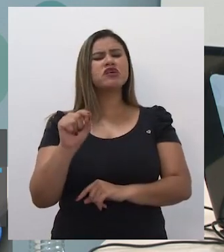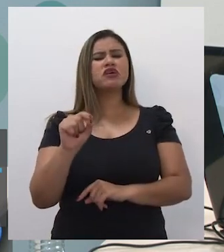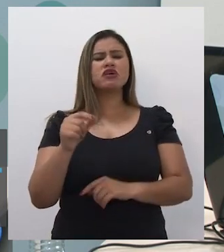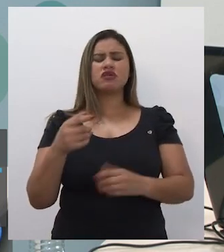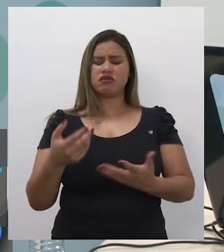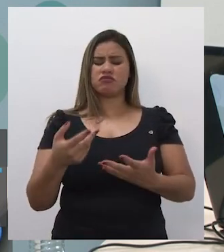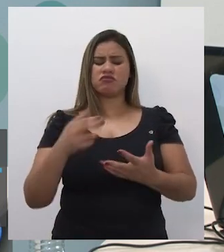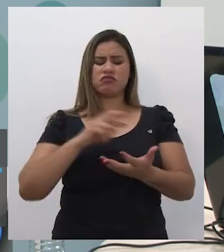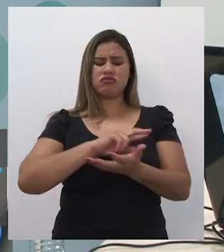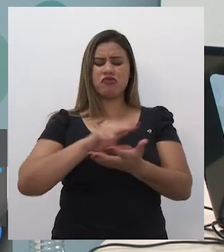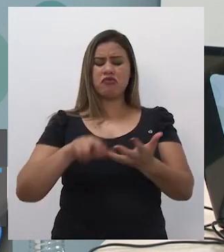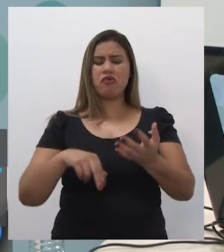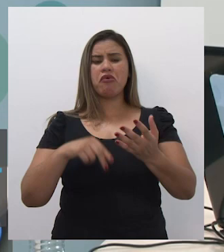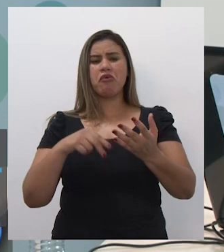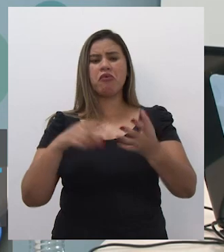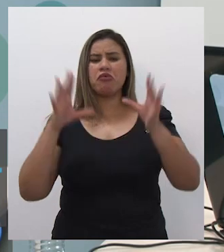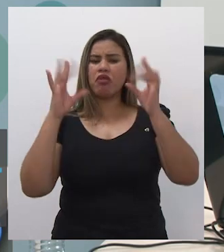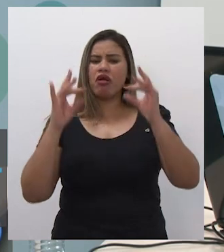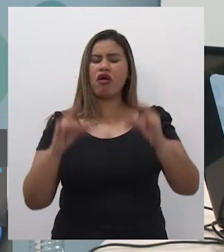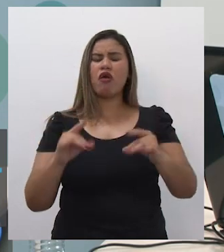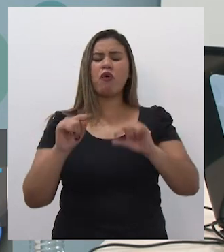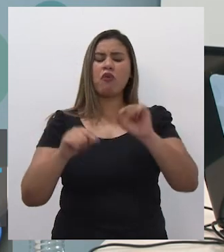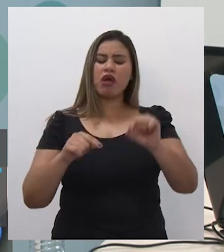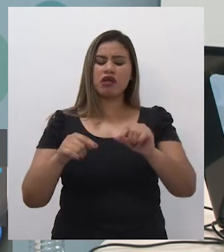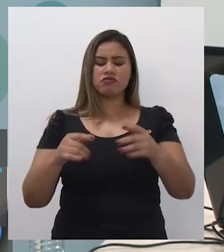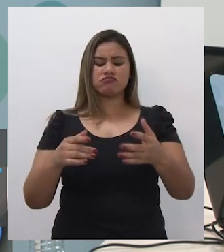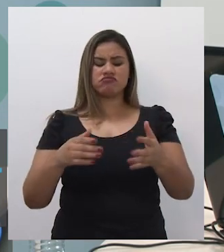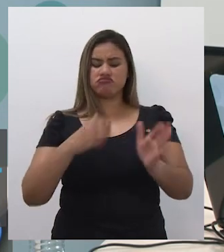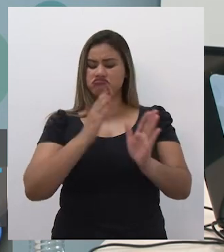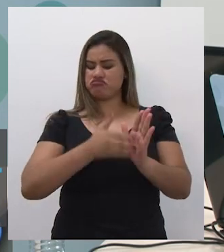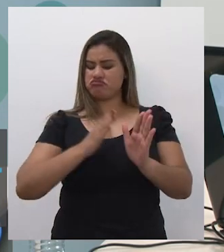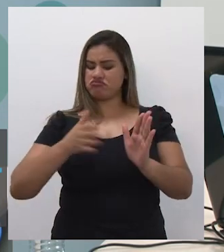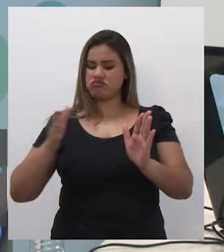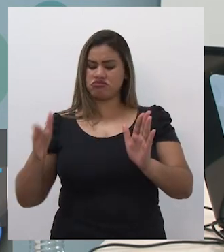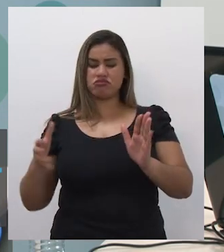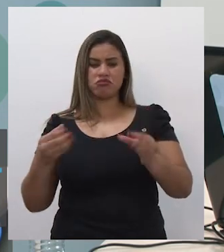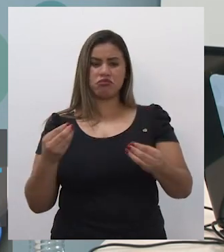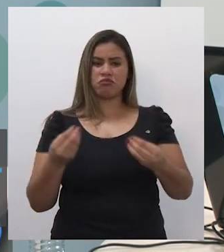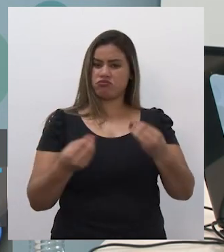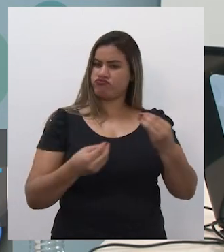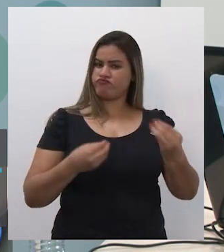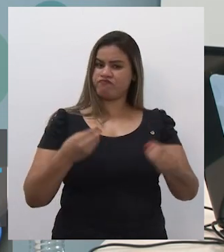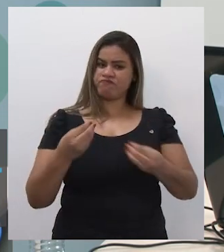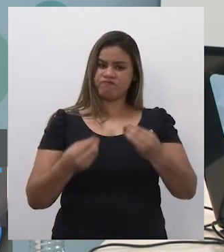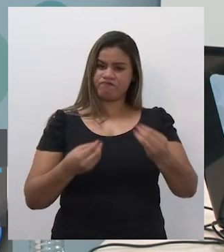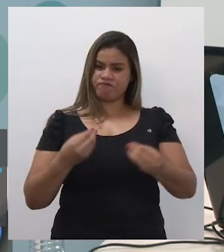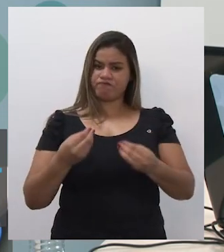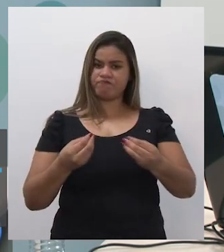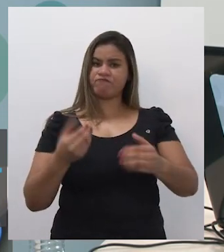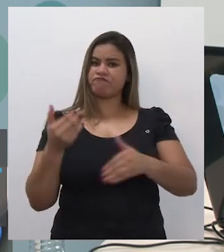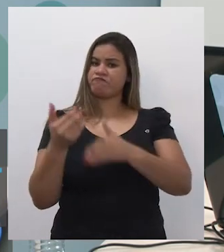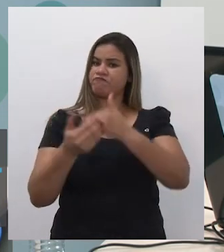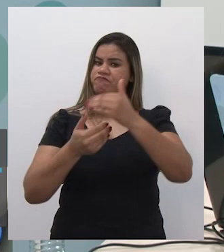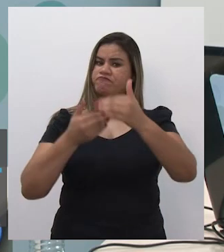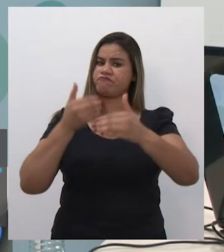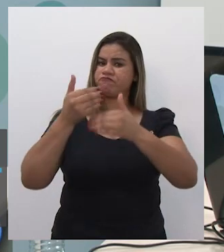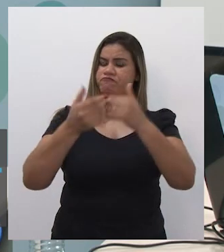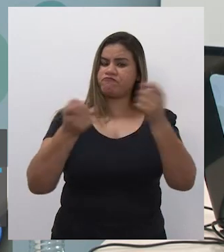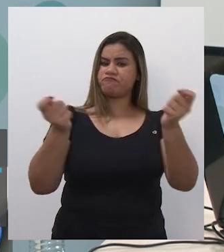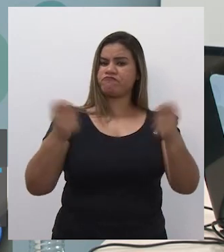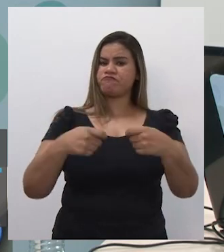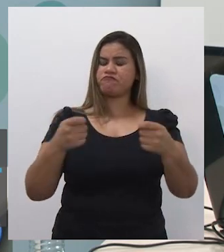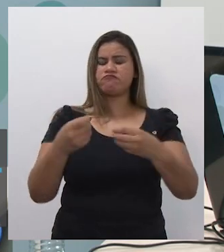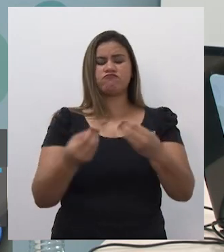são as características? Né? Quais são as etapas, né, que a gente pode desenvolver, que a gente deve desenvolver, as etapas